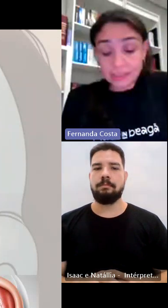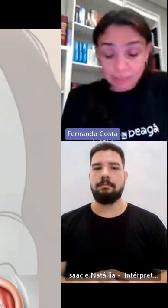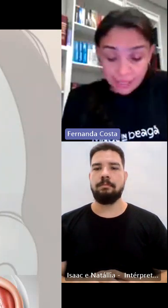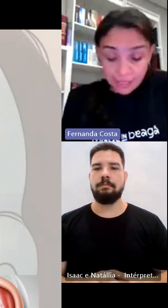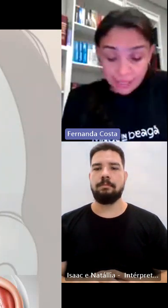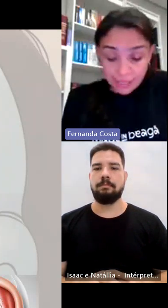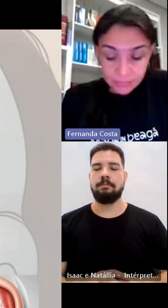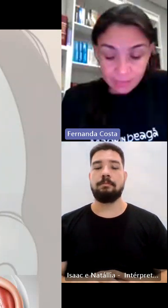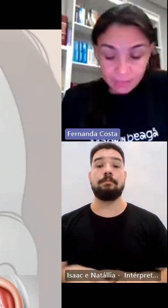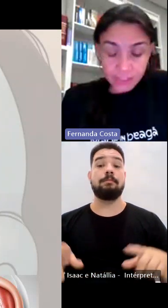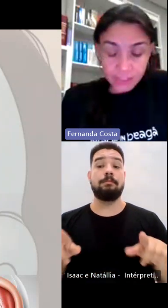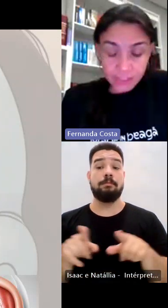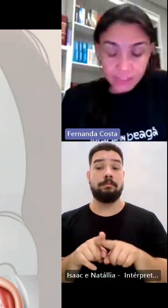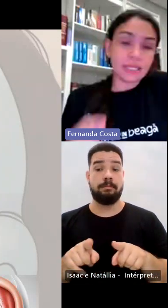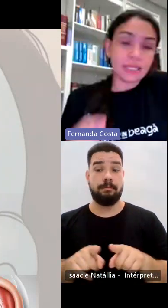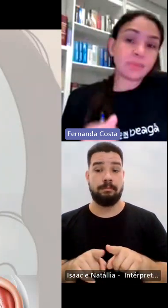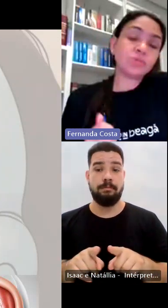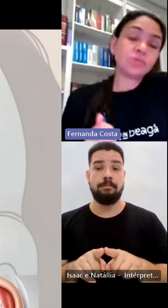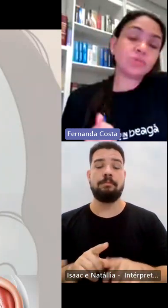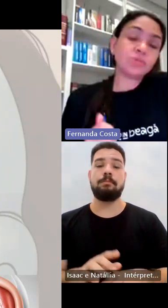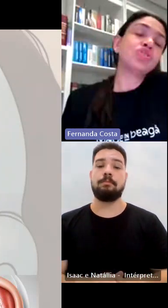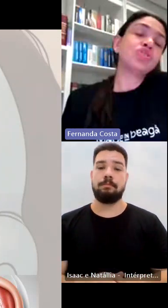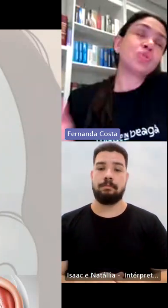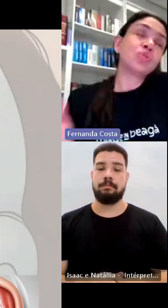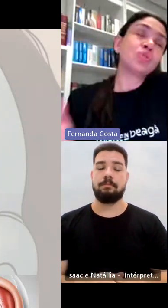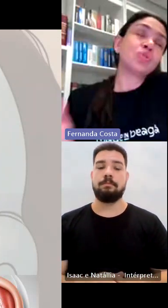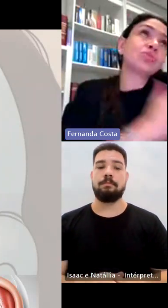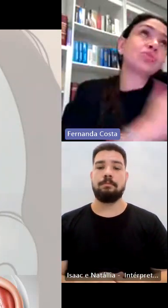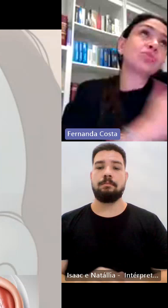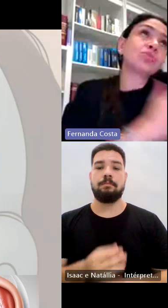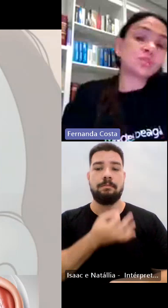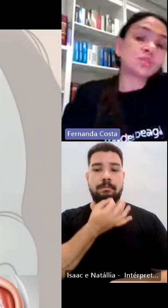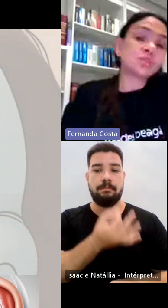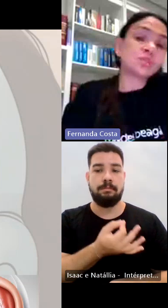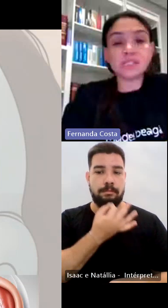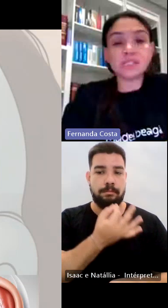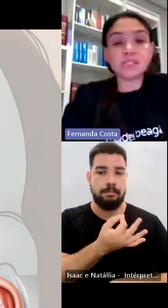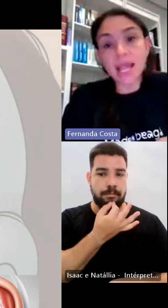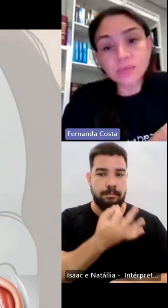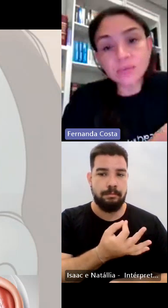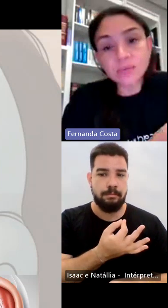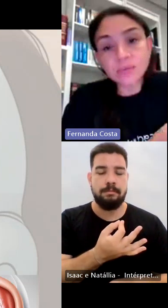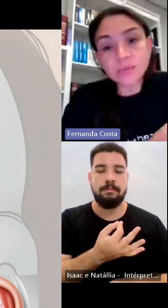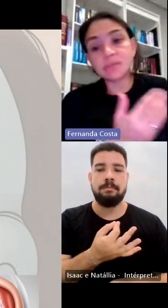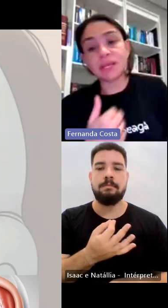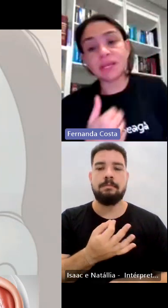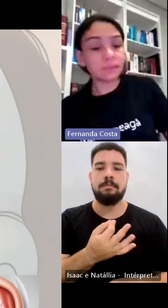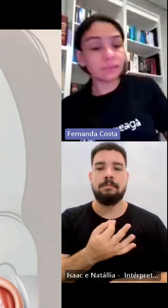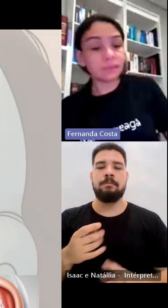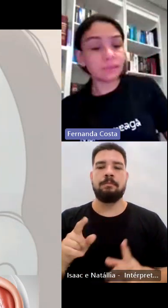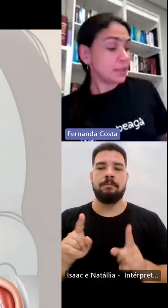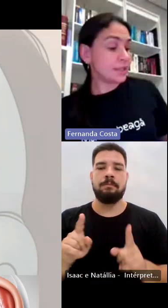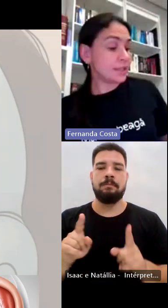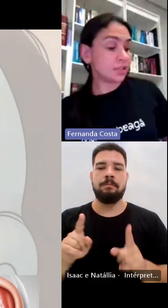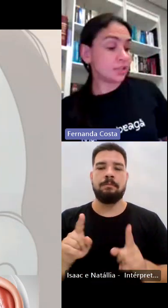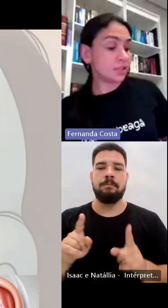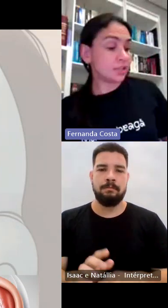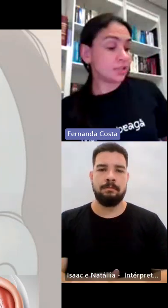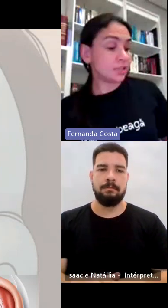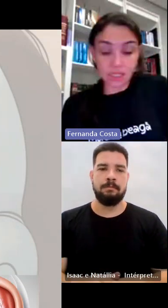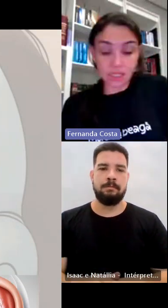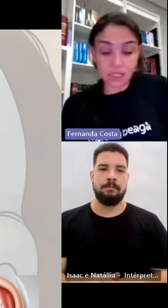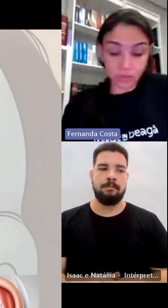falar também, né, pensando nessa produção de som, não só desses sons externos, mas também, né, desses